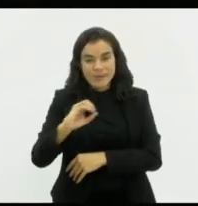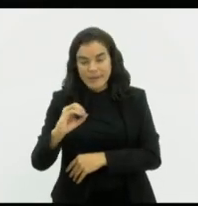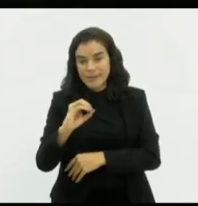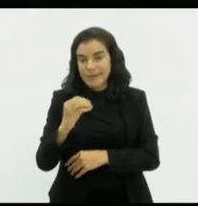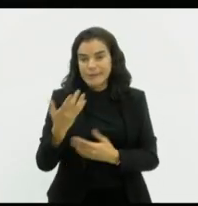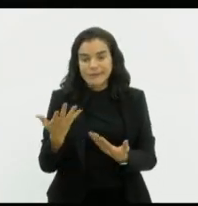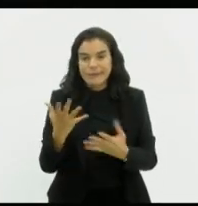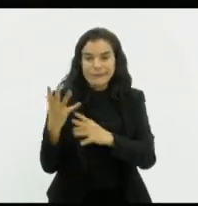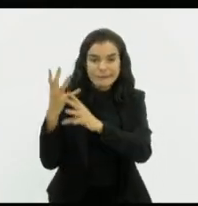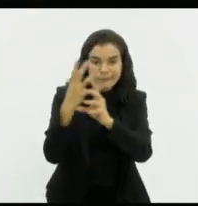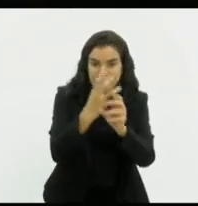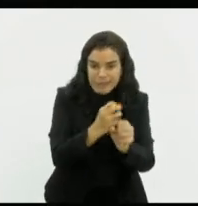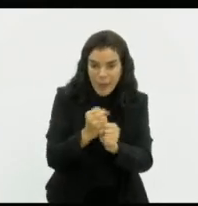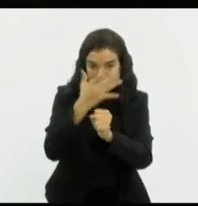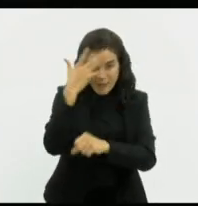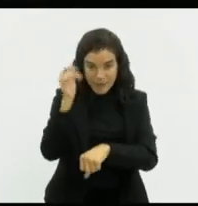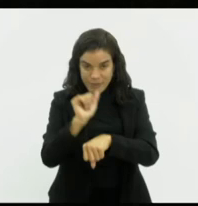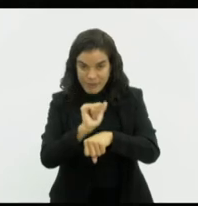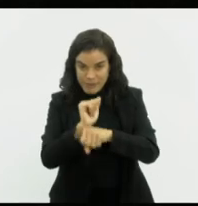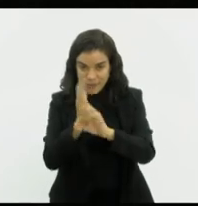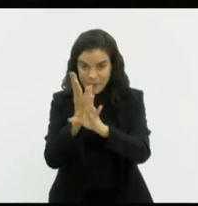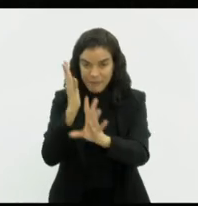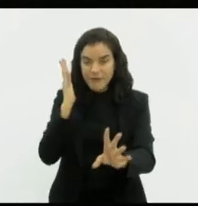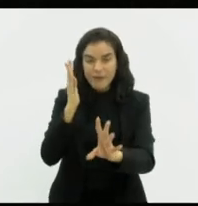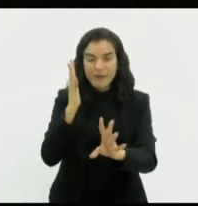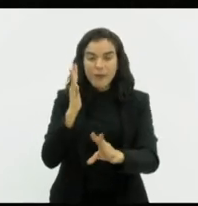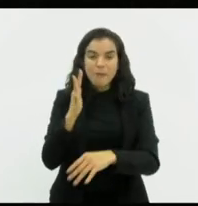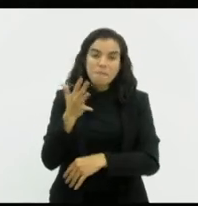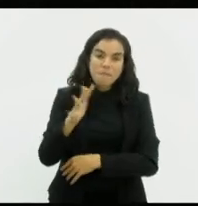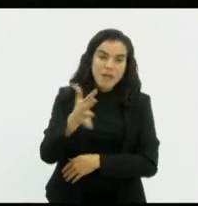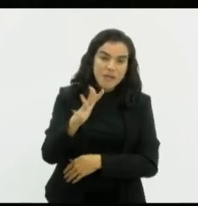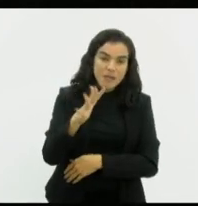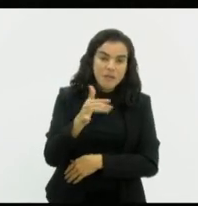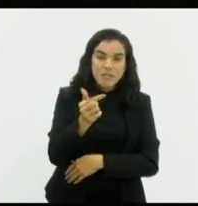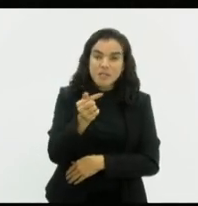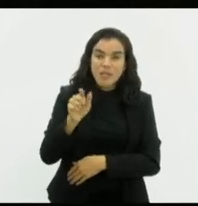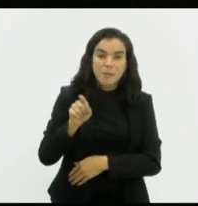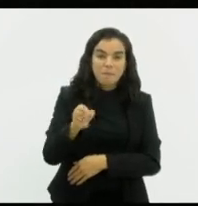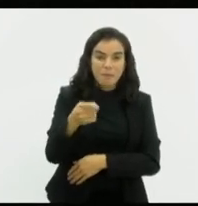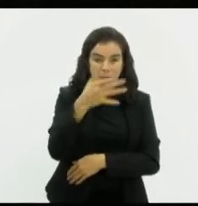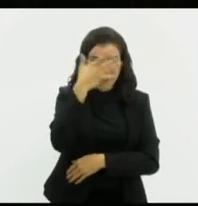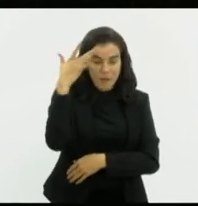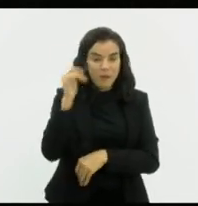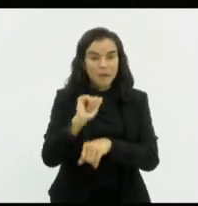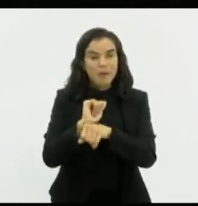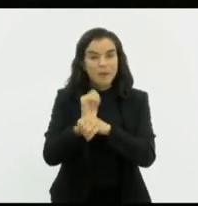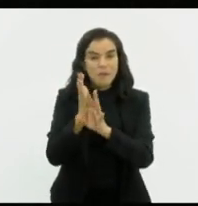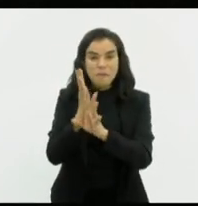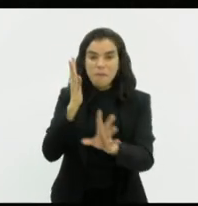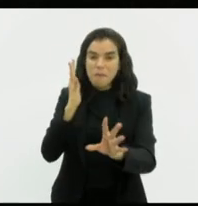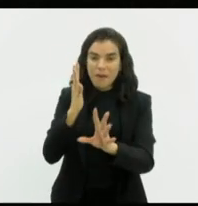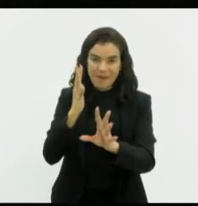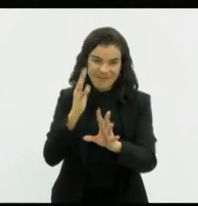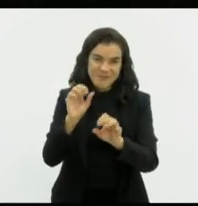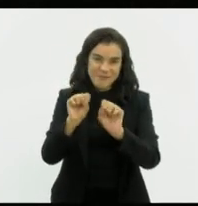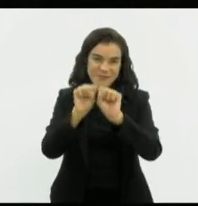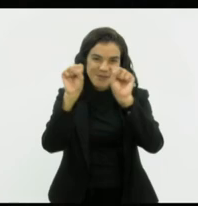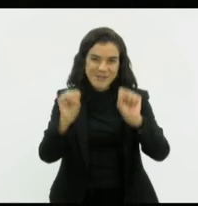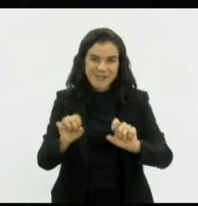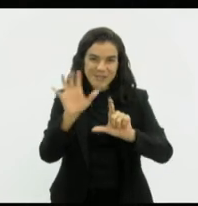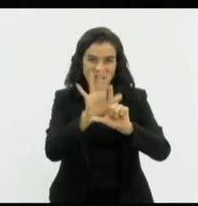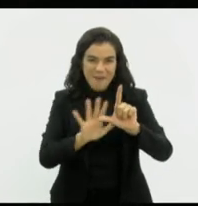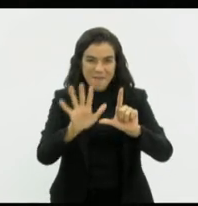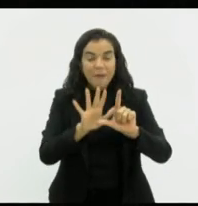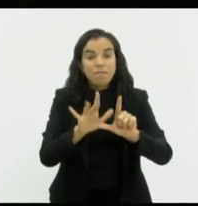No total de pessoas aguardando na fila, tem praticamente 7 mil pessoas, né? Até um número cabalístico,